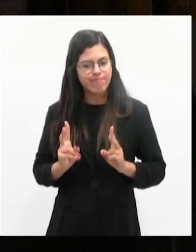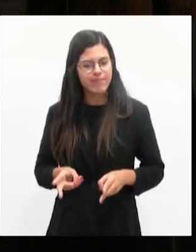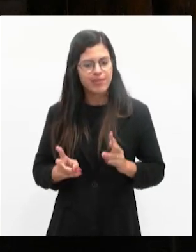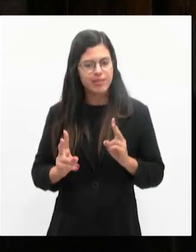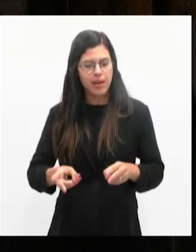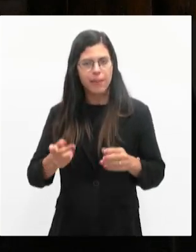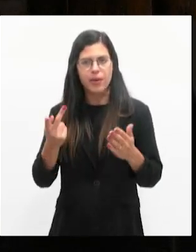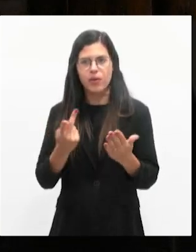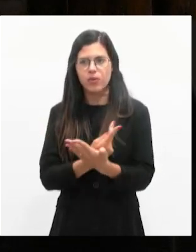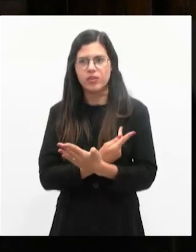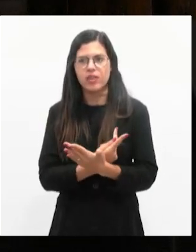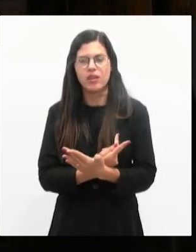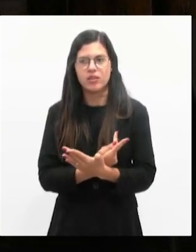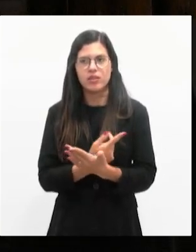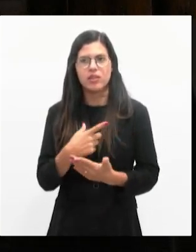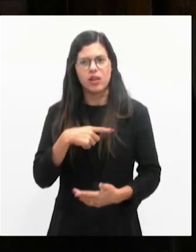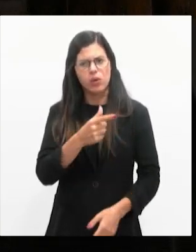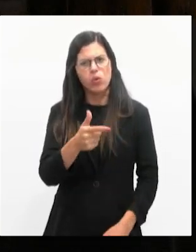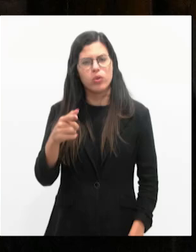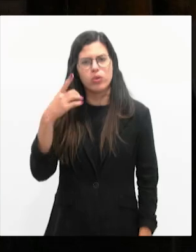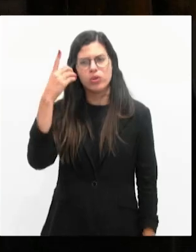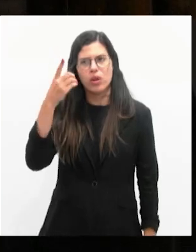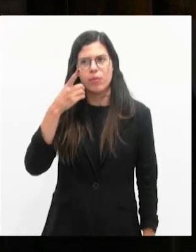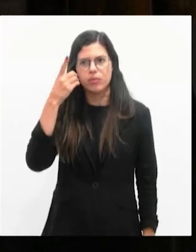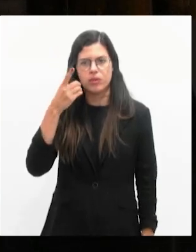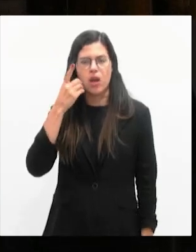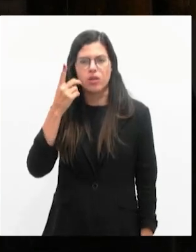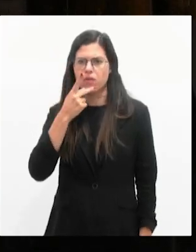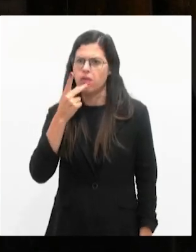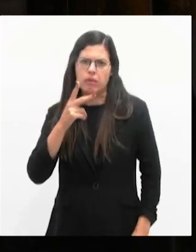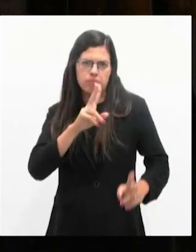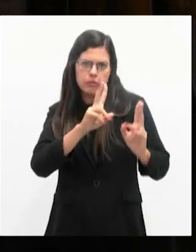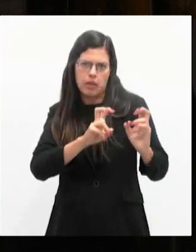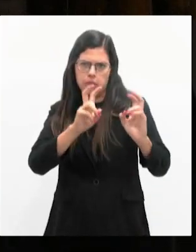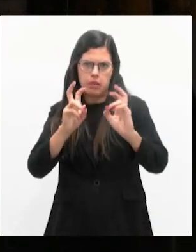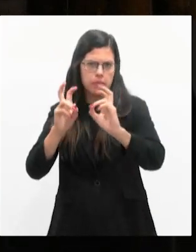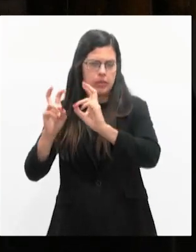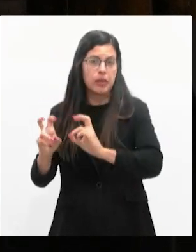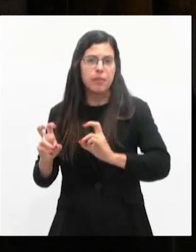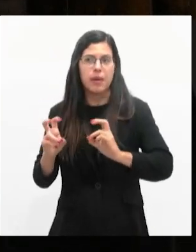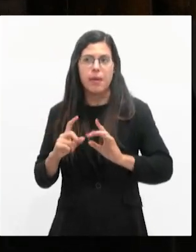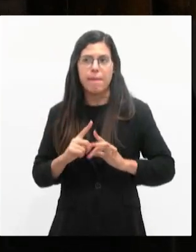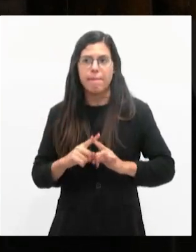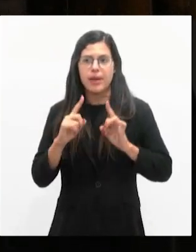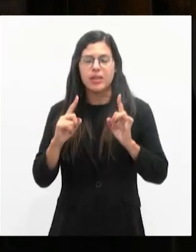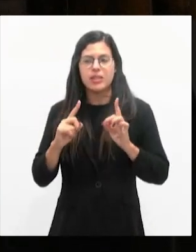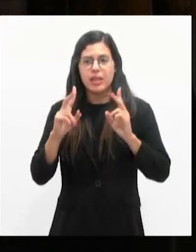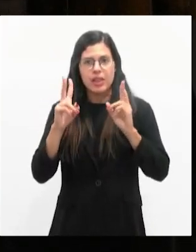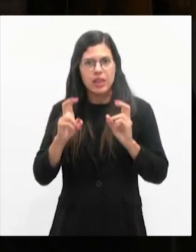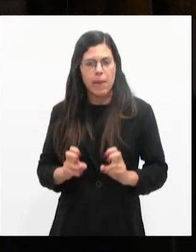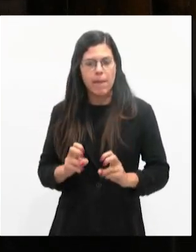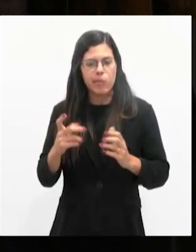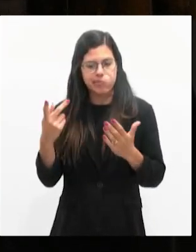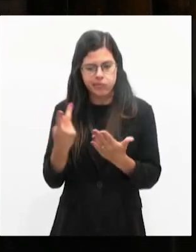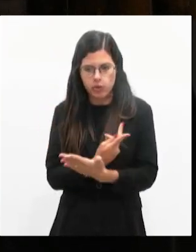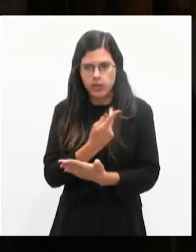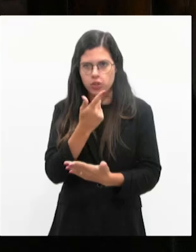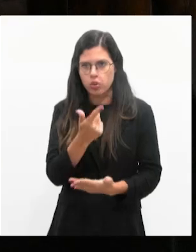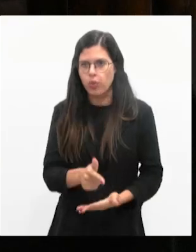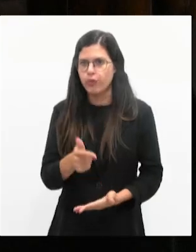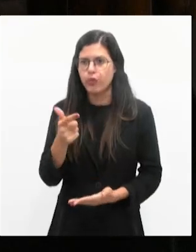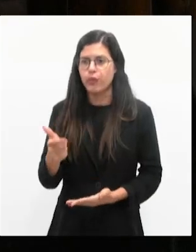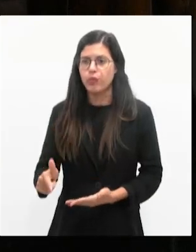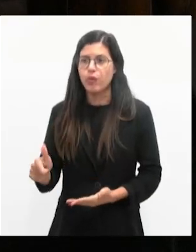Como tem outros parlamentares aqui que falam sobre outros temas, mas são temas recorrentes, a gente